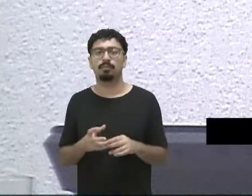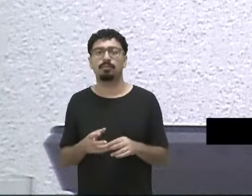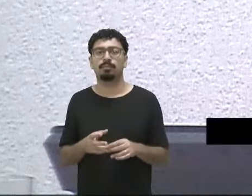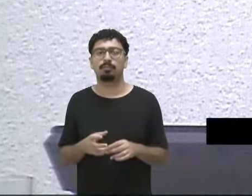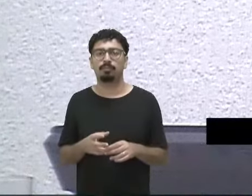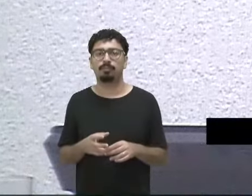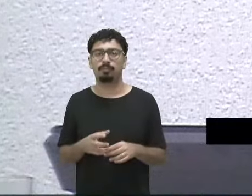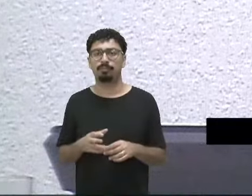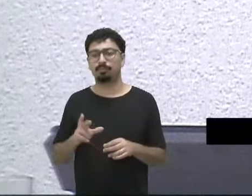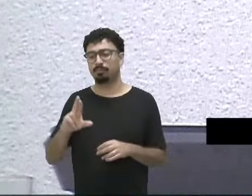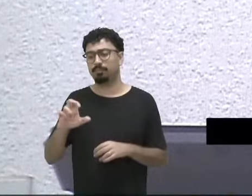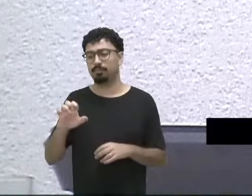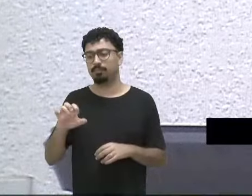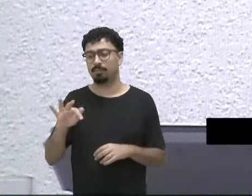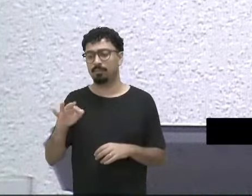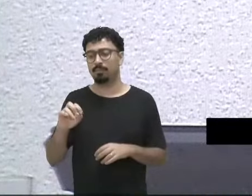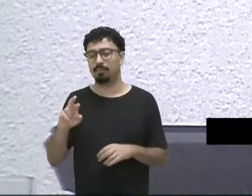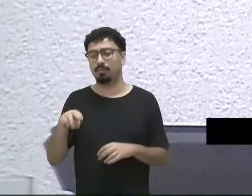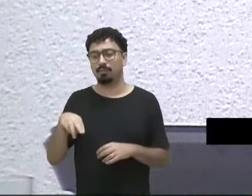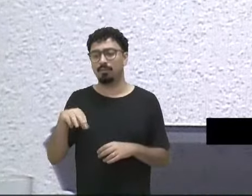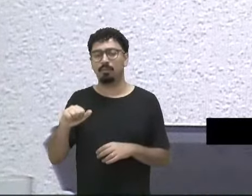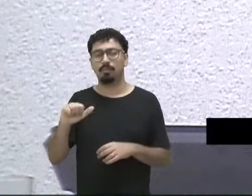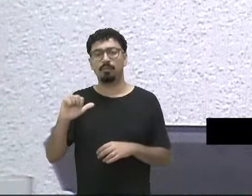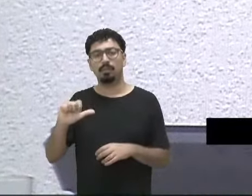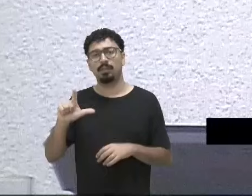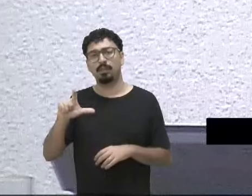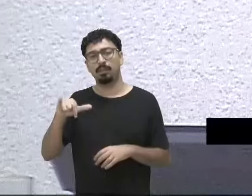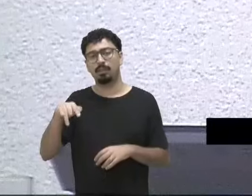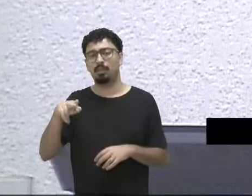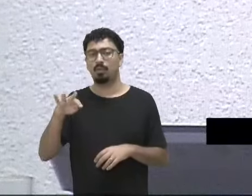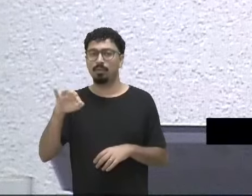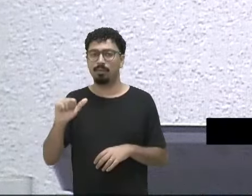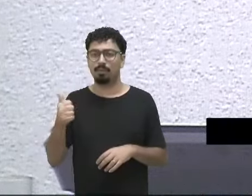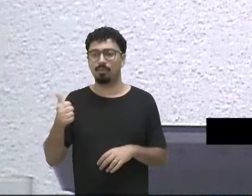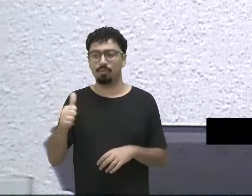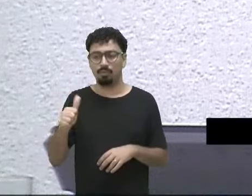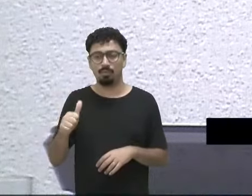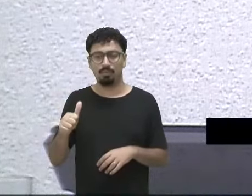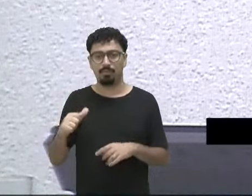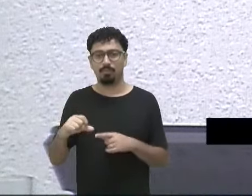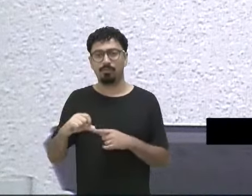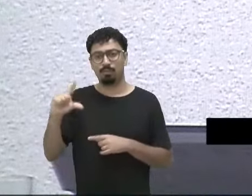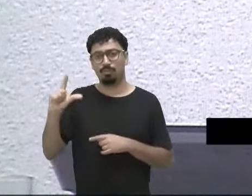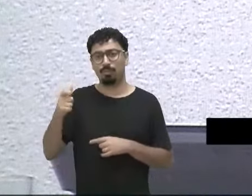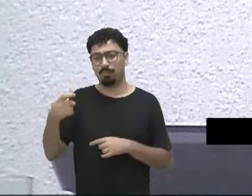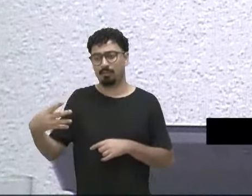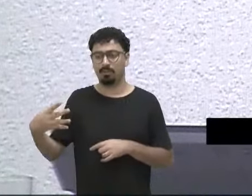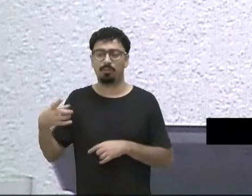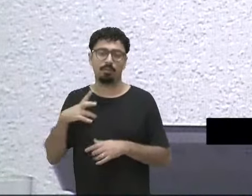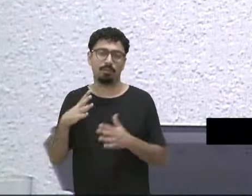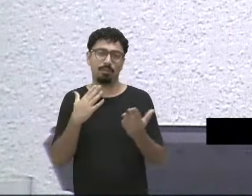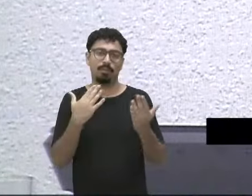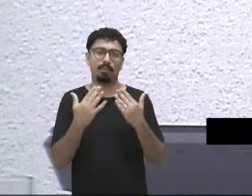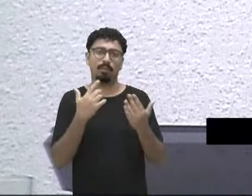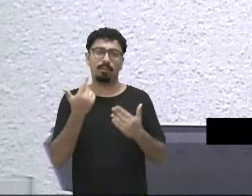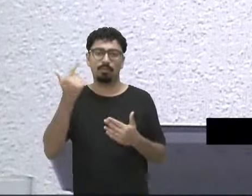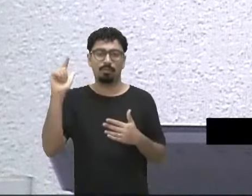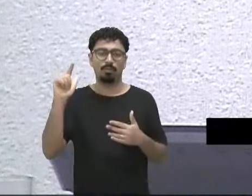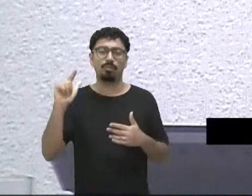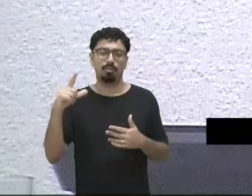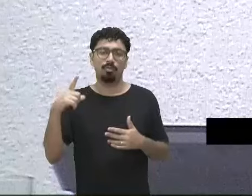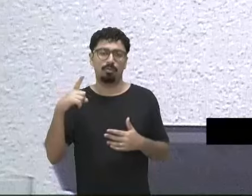na reforma administrativa, do aumento da alíquota de 11 para 14. Alguns servidores fazem comparação com outros